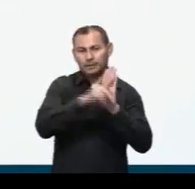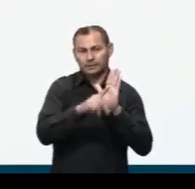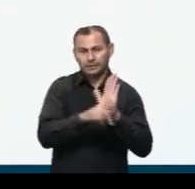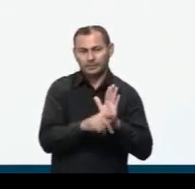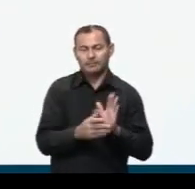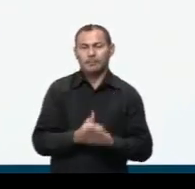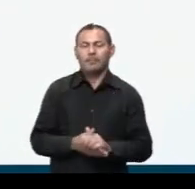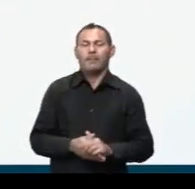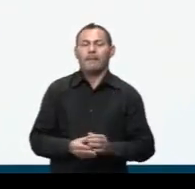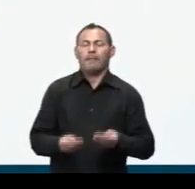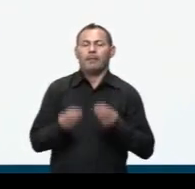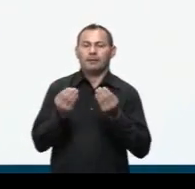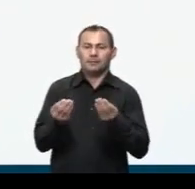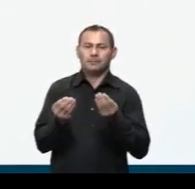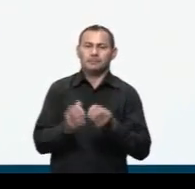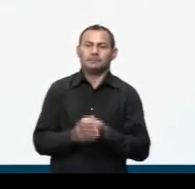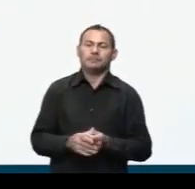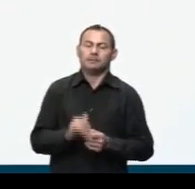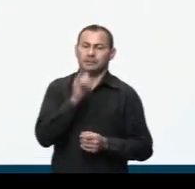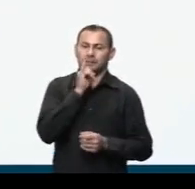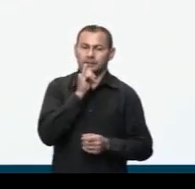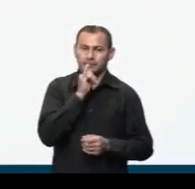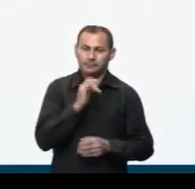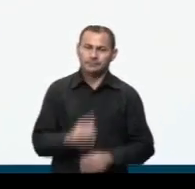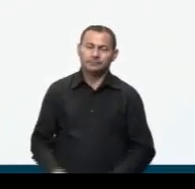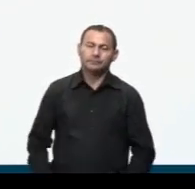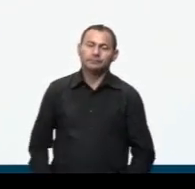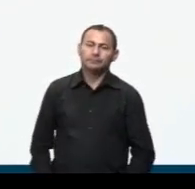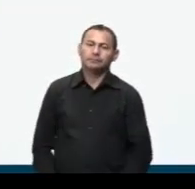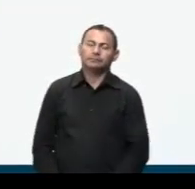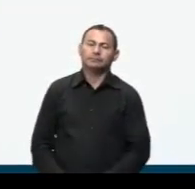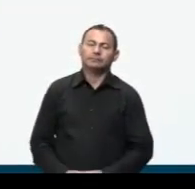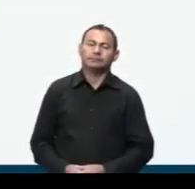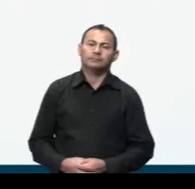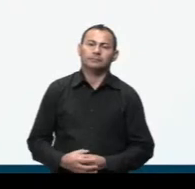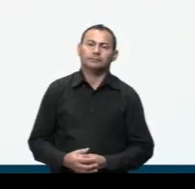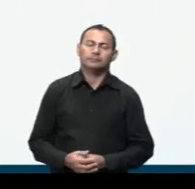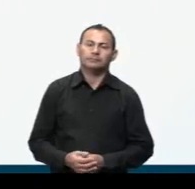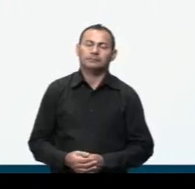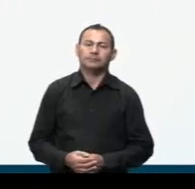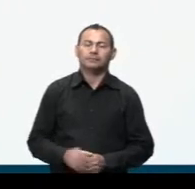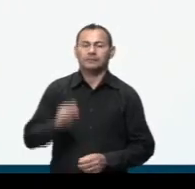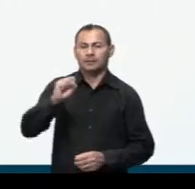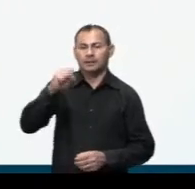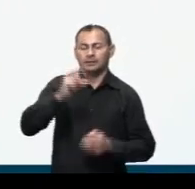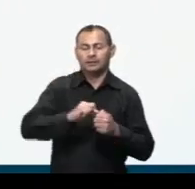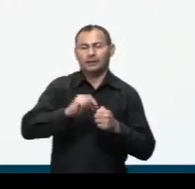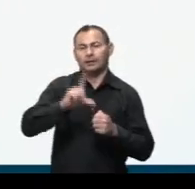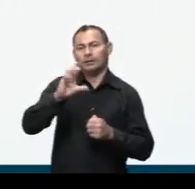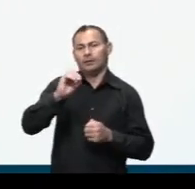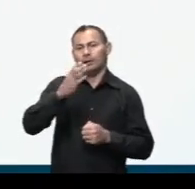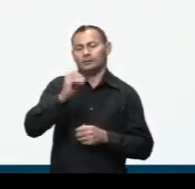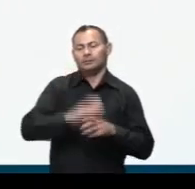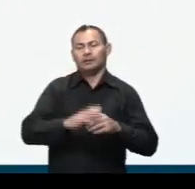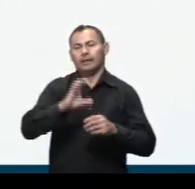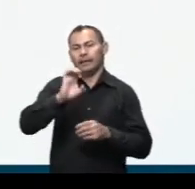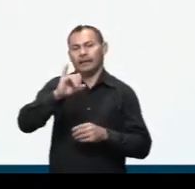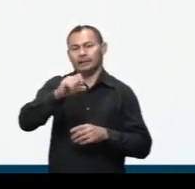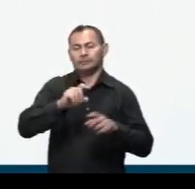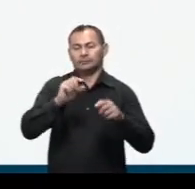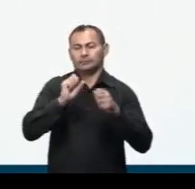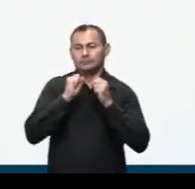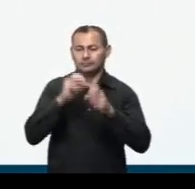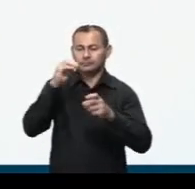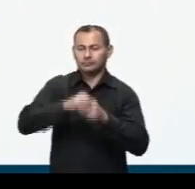né, fornecido, nesse exemplo aqui. Bom, E assim a gente faz a locação, cruzando os eixos, né? Então a